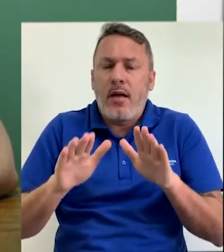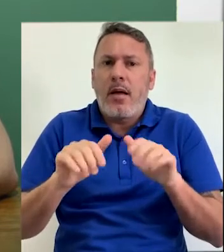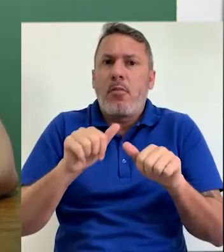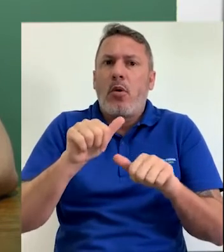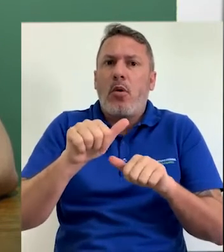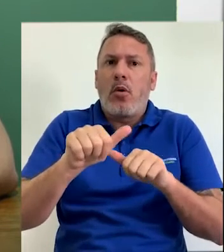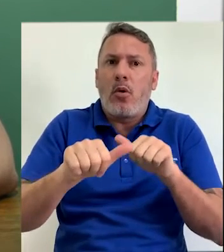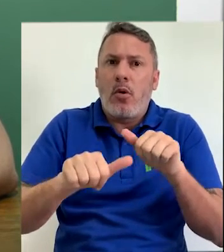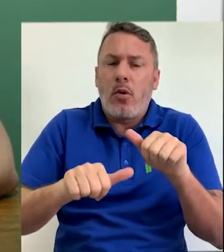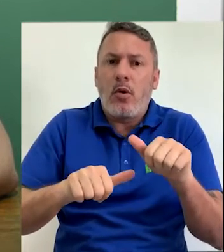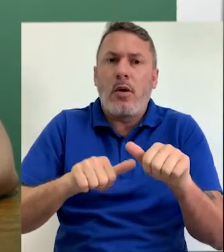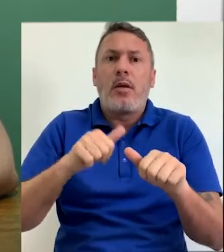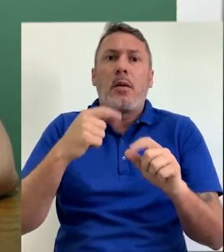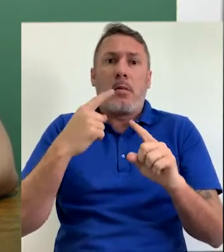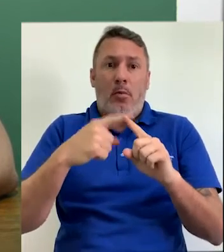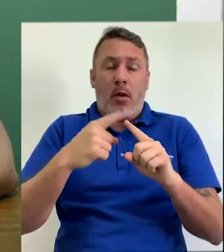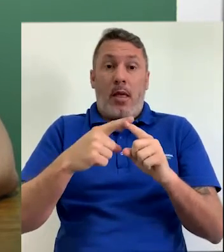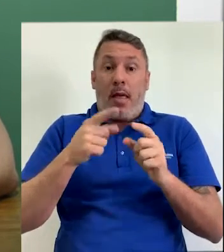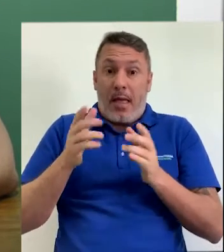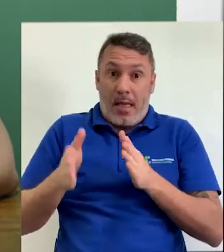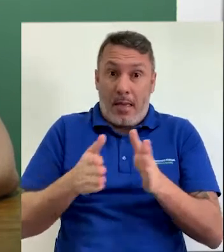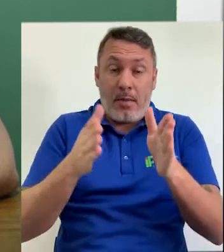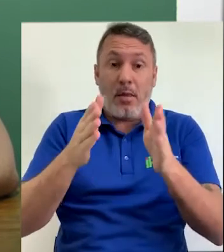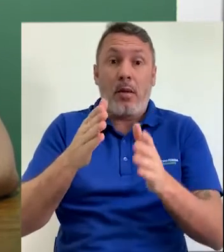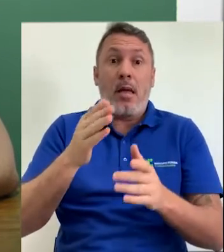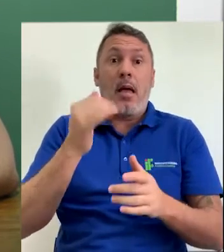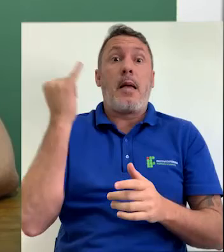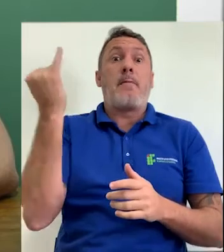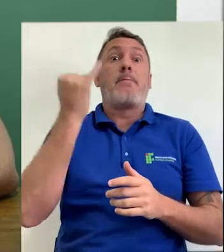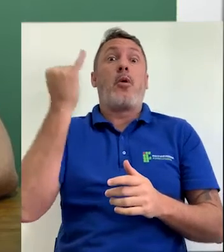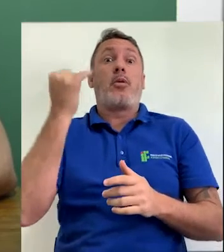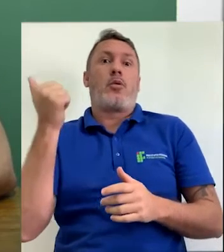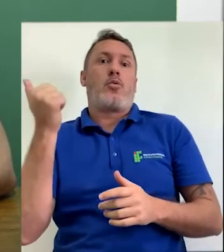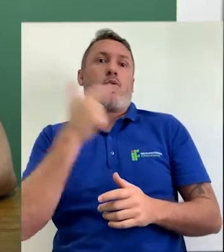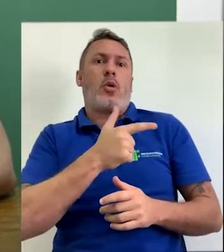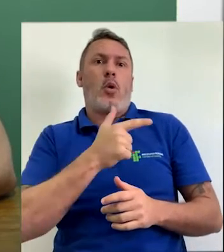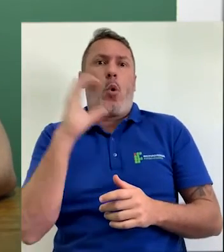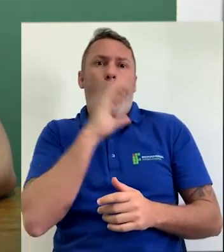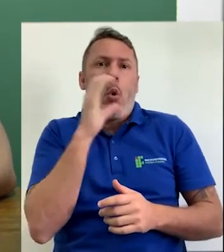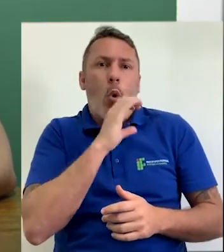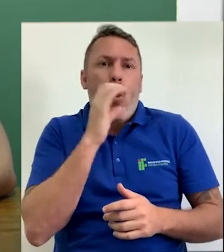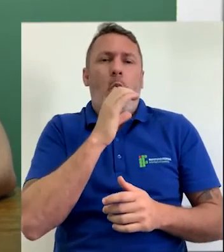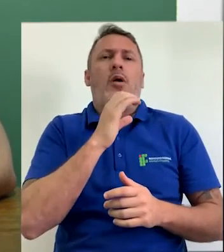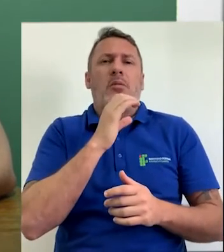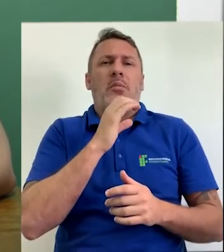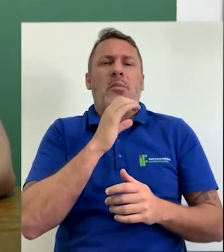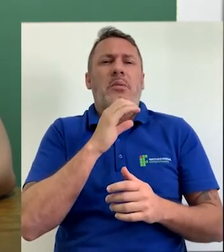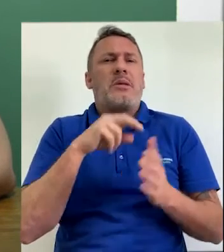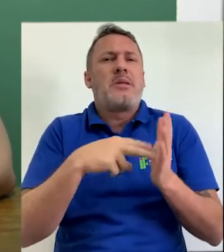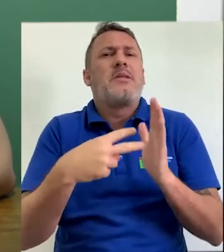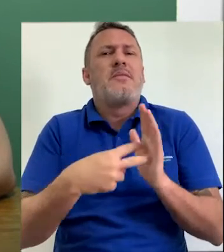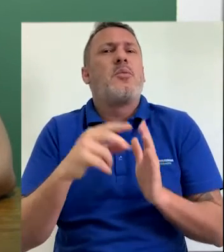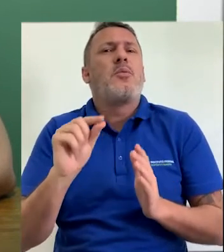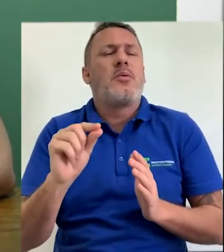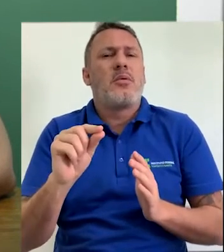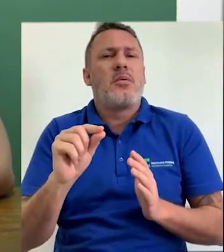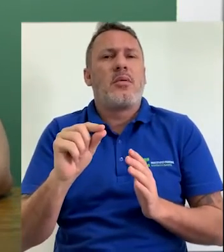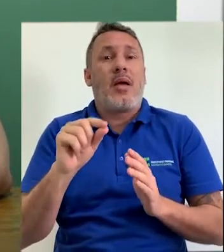mais importante que a velocidade. Então, muitas vezes eu